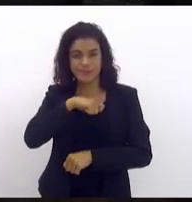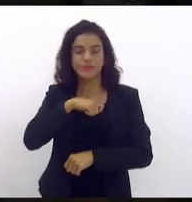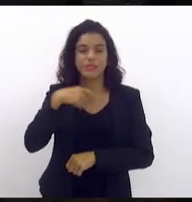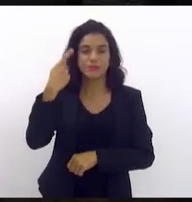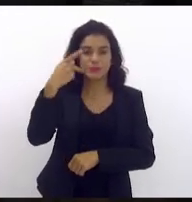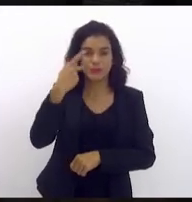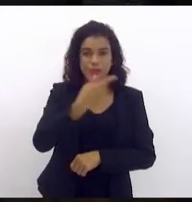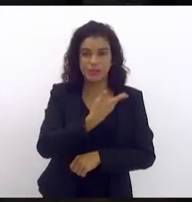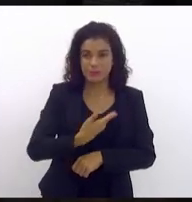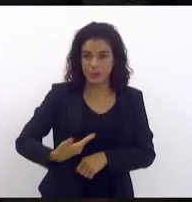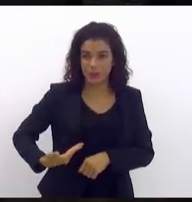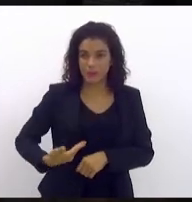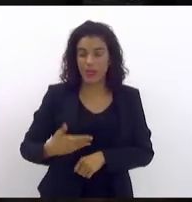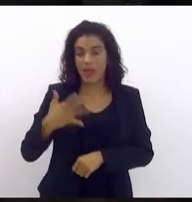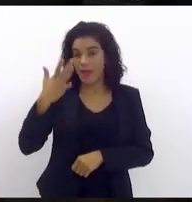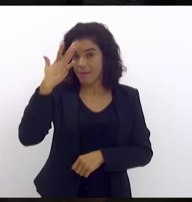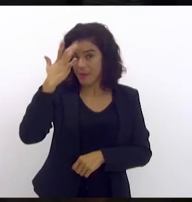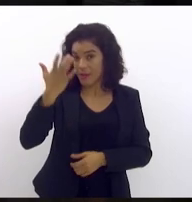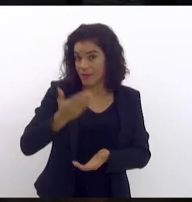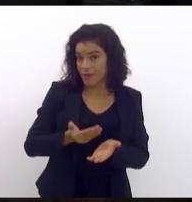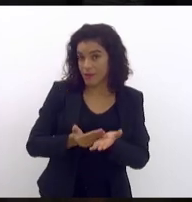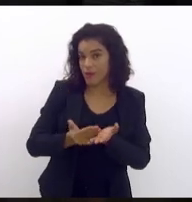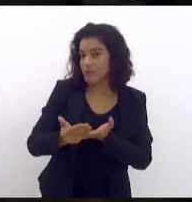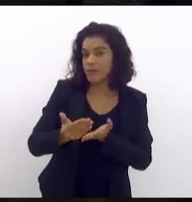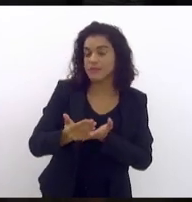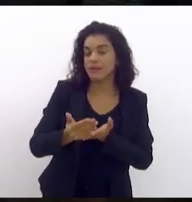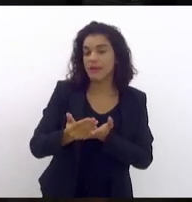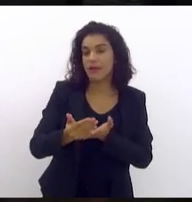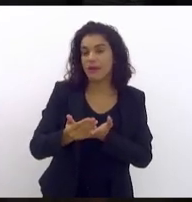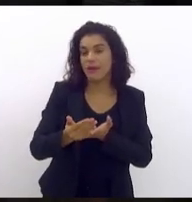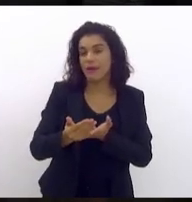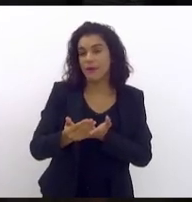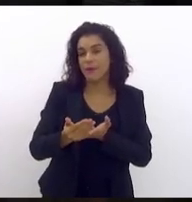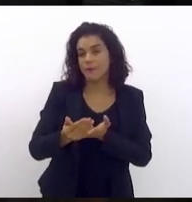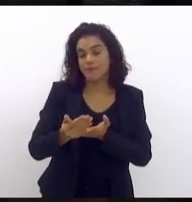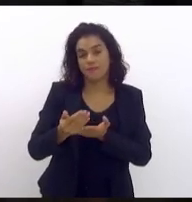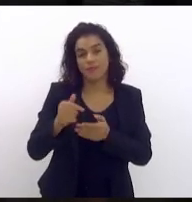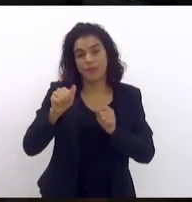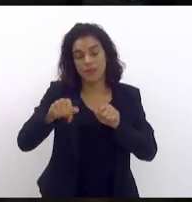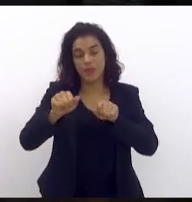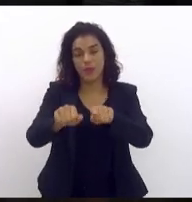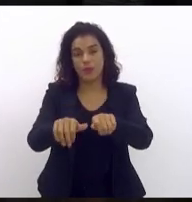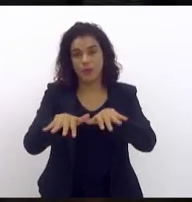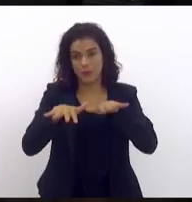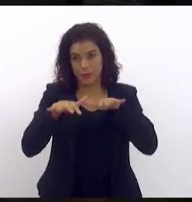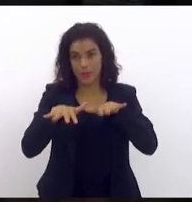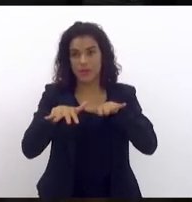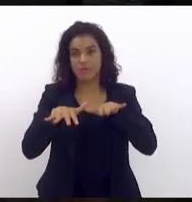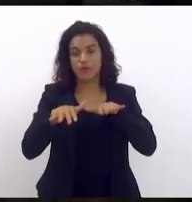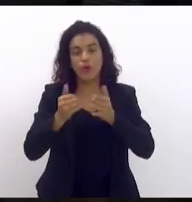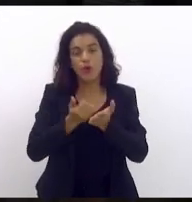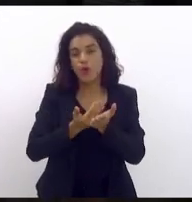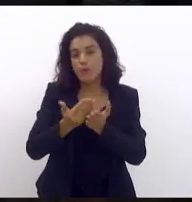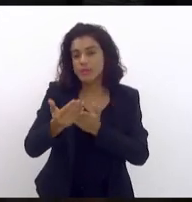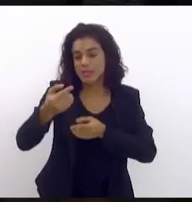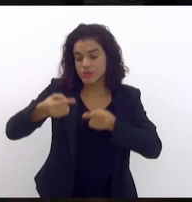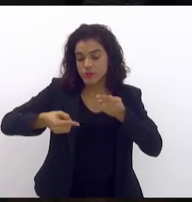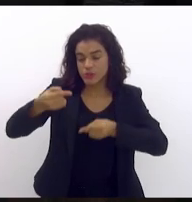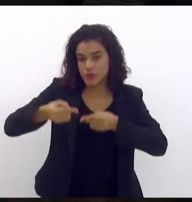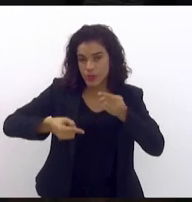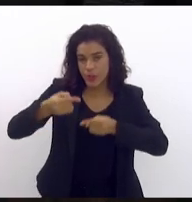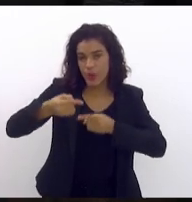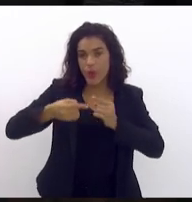nós a partir de amanhã vamos aqui no plenário desta casa começar a discutir o plano